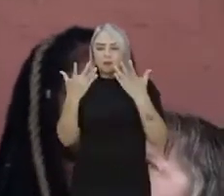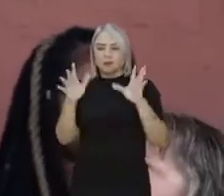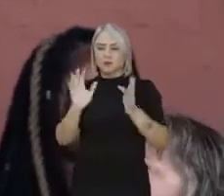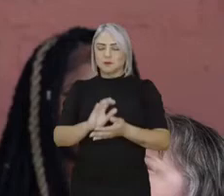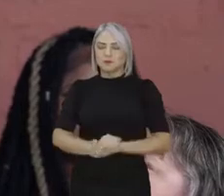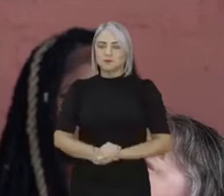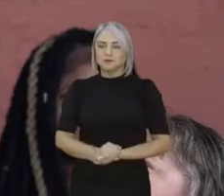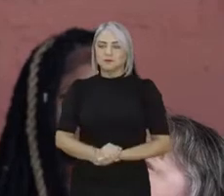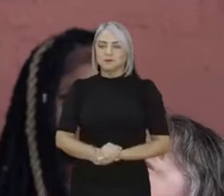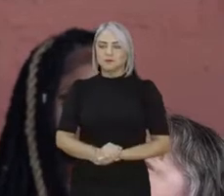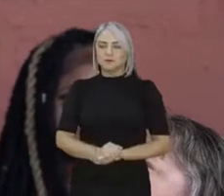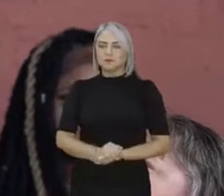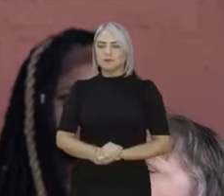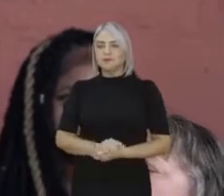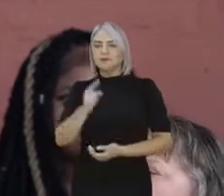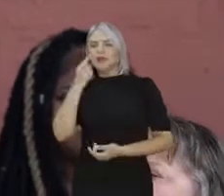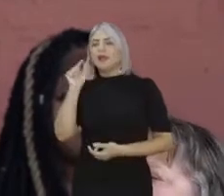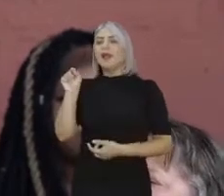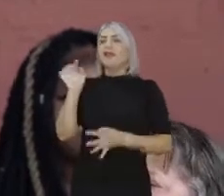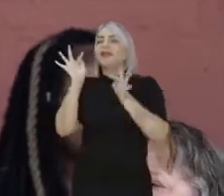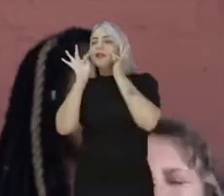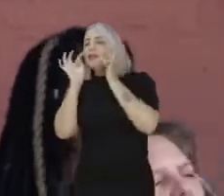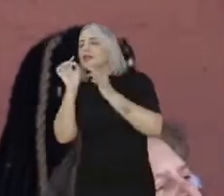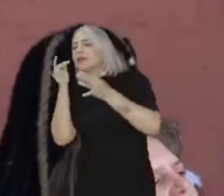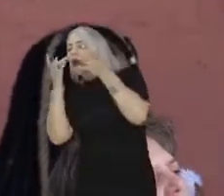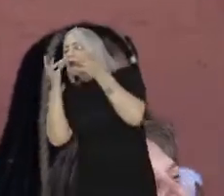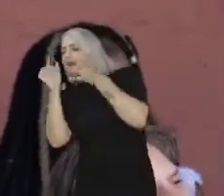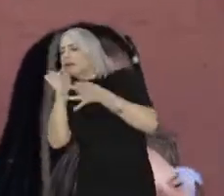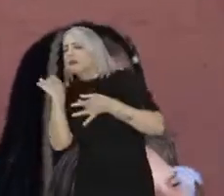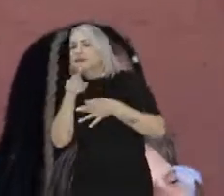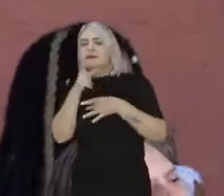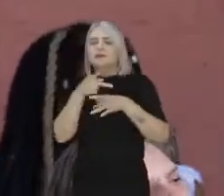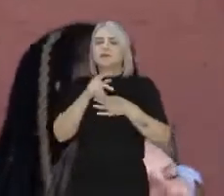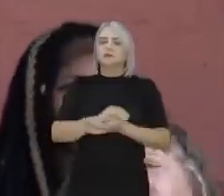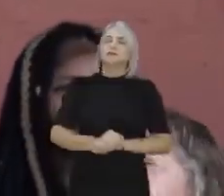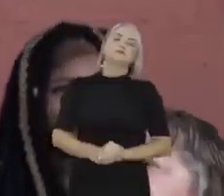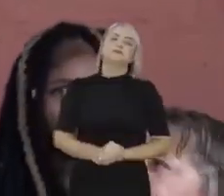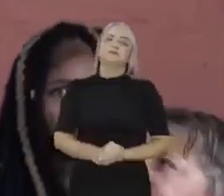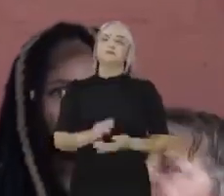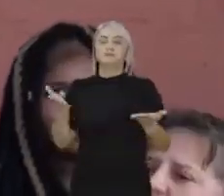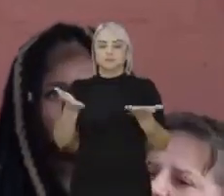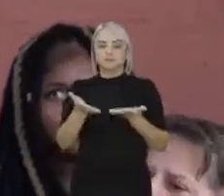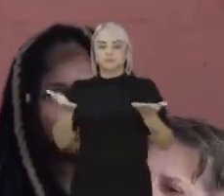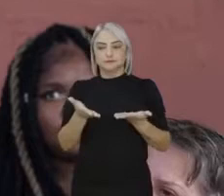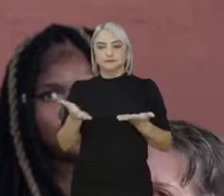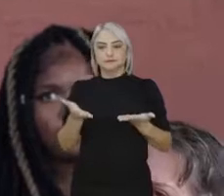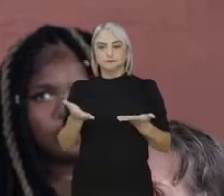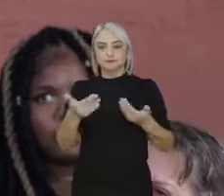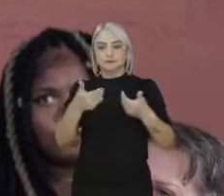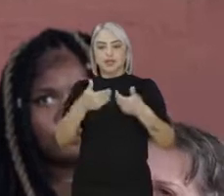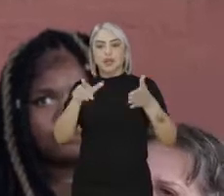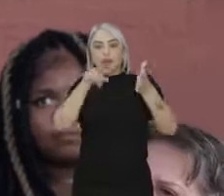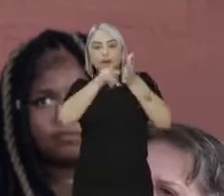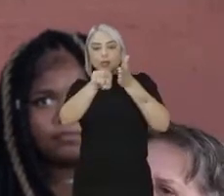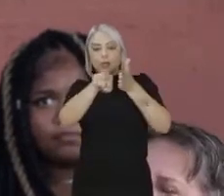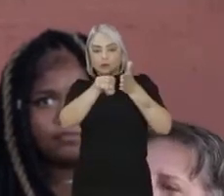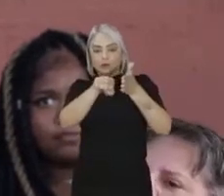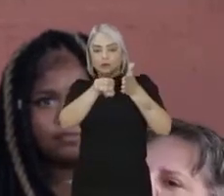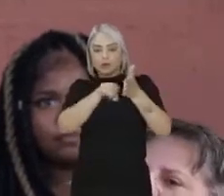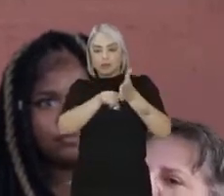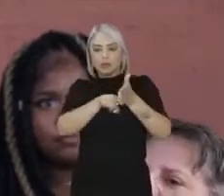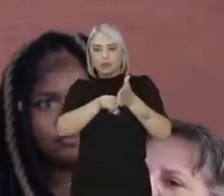Tá ali no cantinho, ele tá ali, ó. E agora a gente vai abrir para duas perguntas da plateia. A